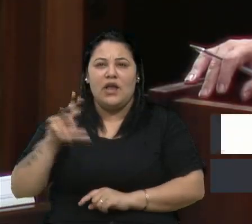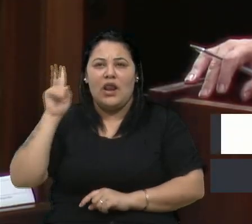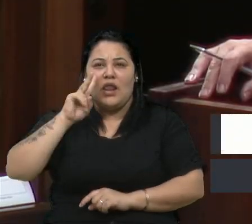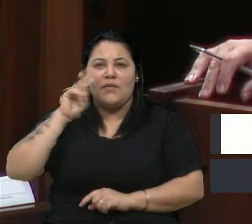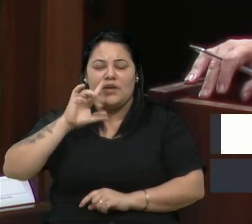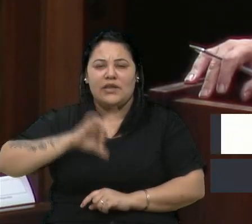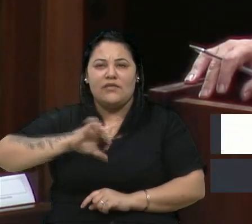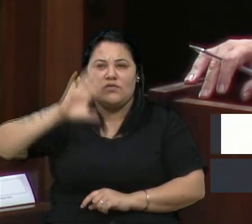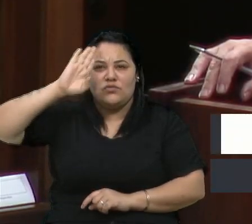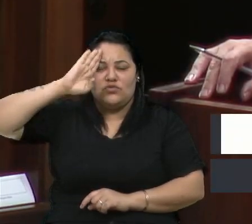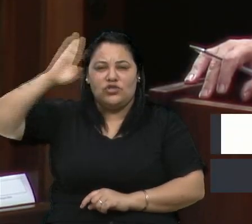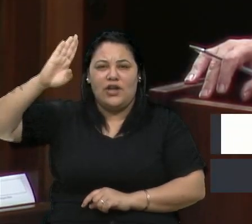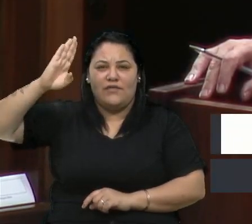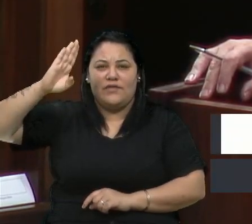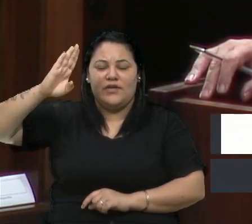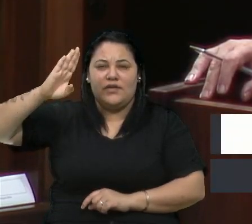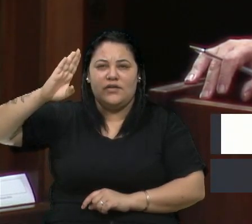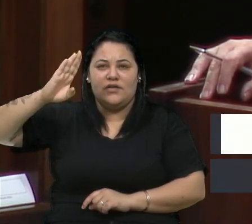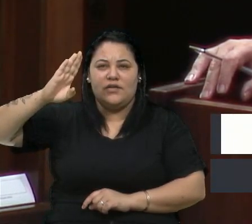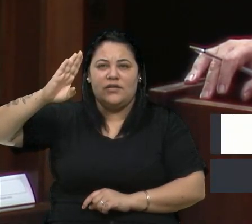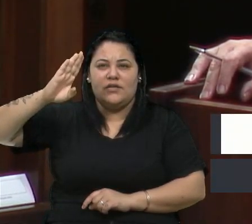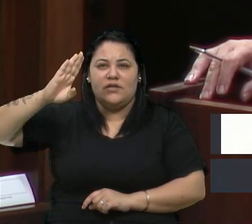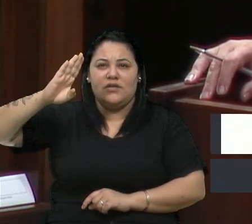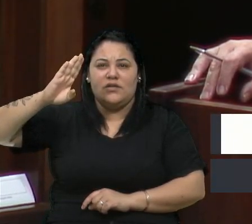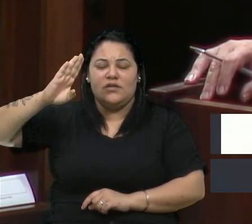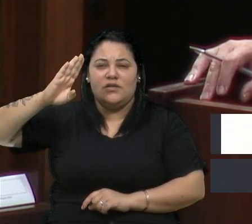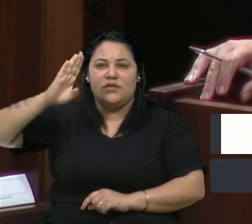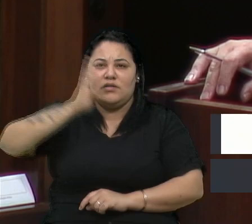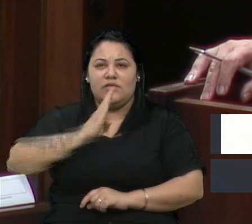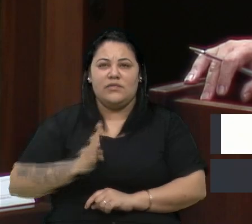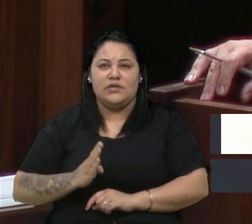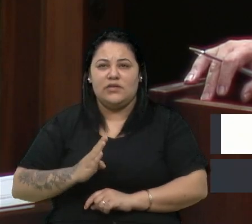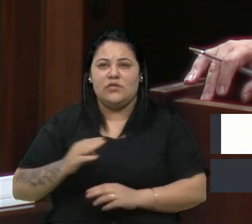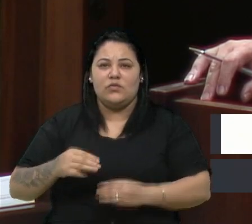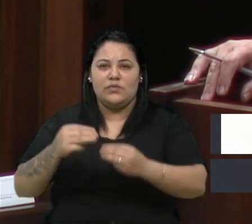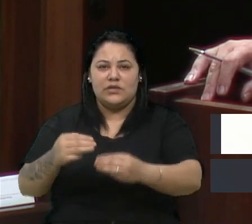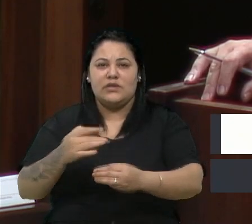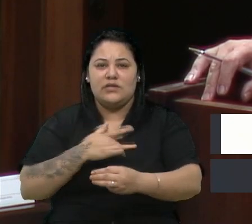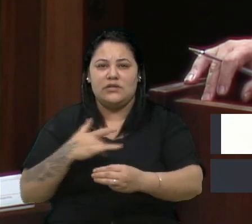divisão do Exército Brasileiro no Ministério da Saúde.